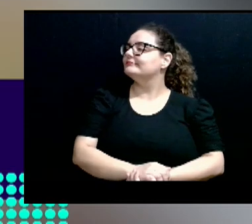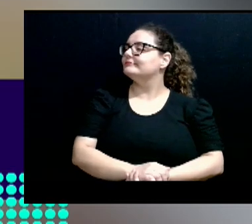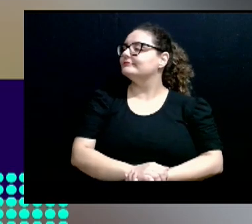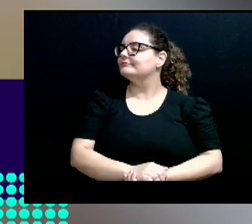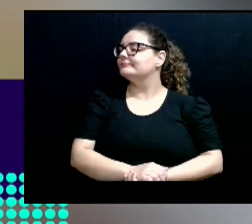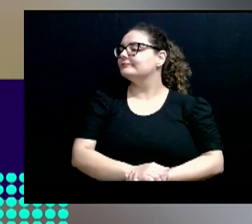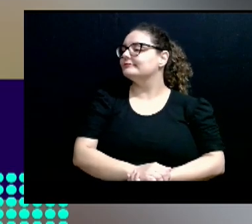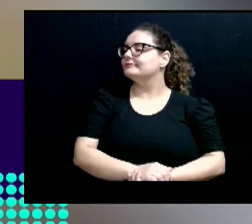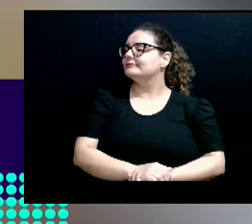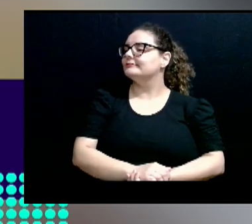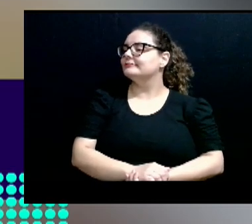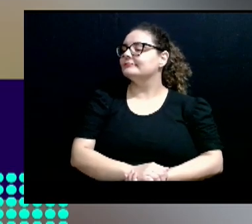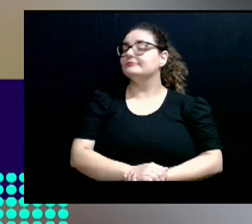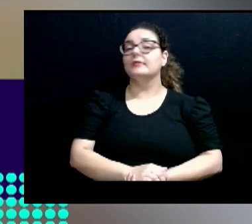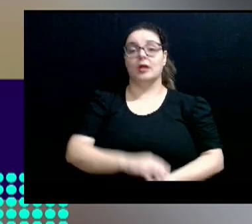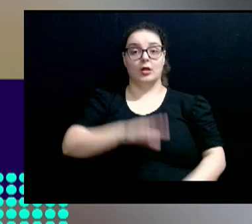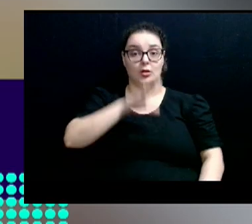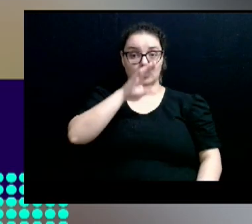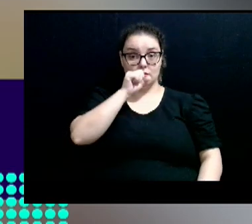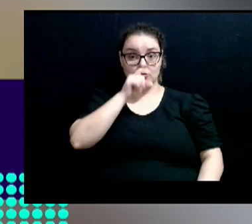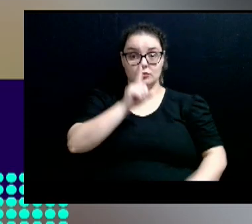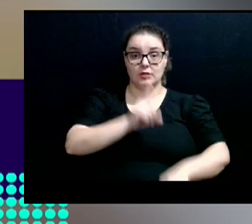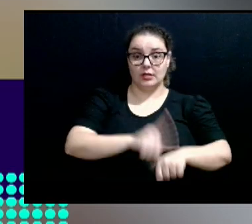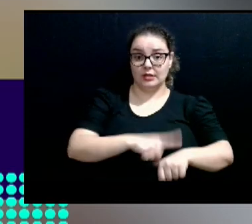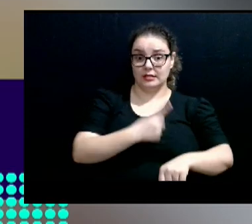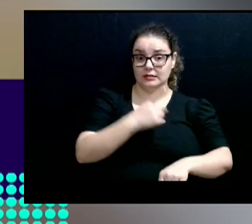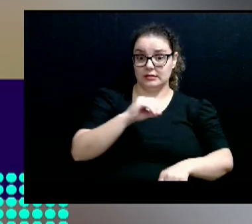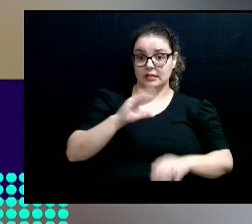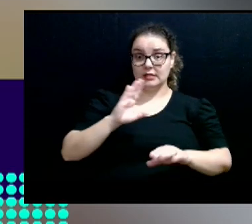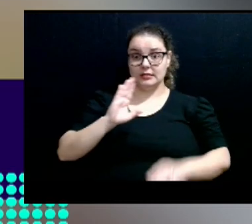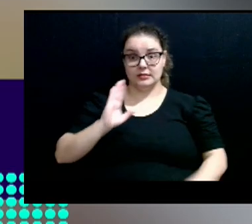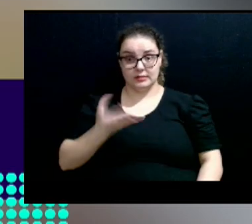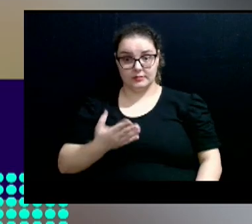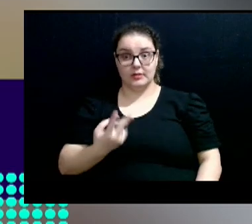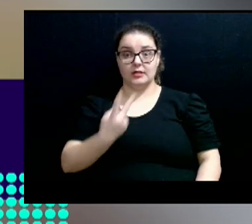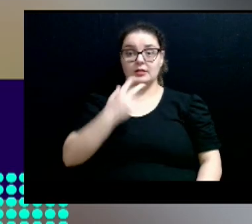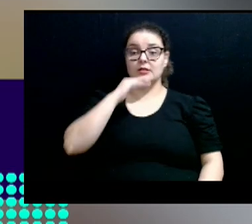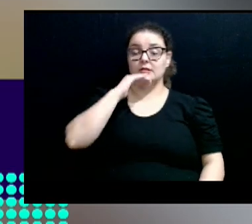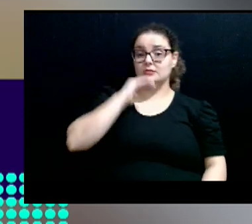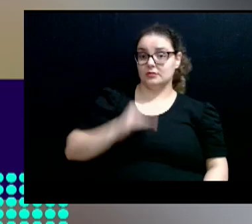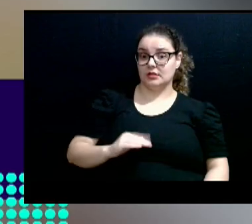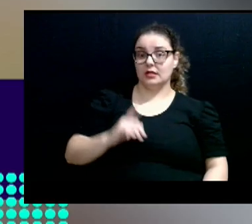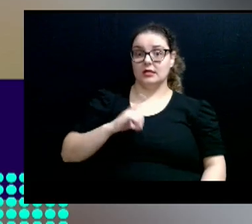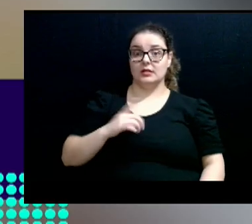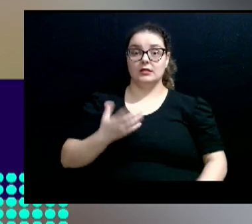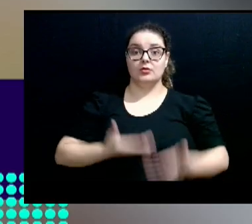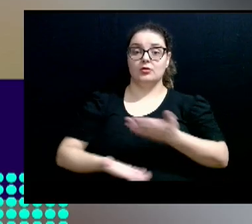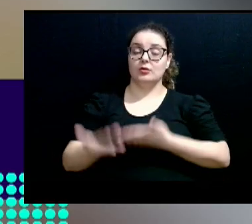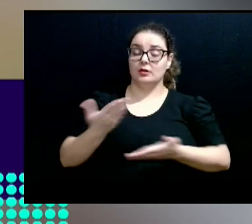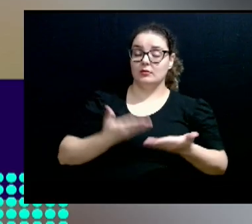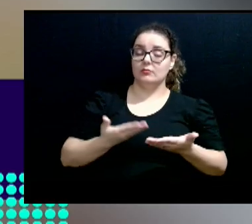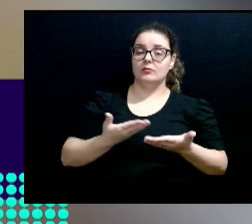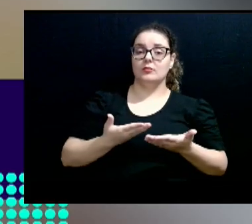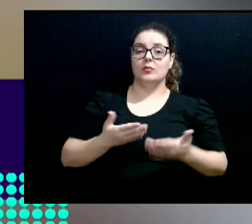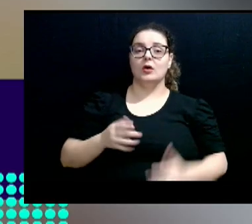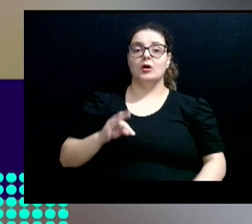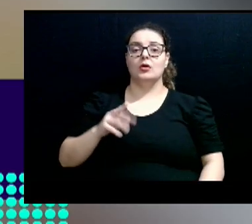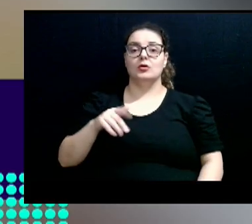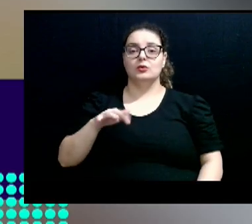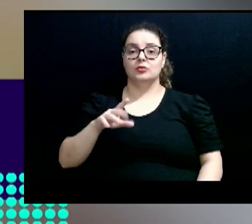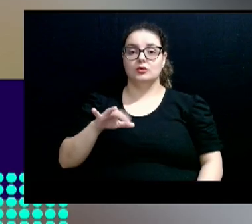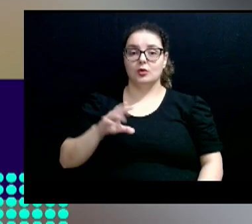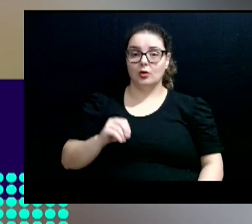No sábado, às 10h30 e às 2 horas da tarde, tem a intervenção Troco Ramas por Histórias, que